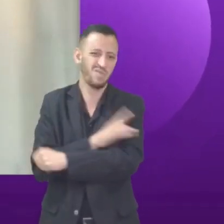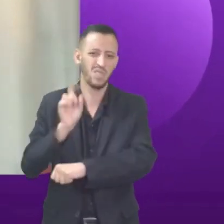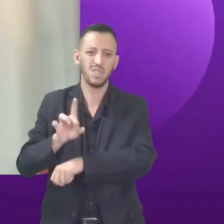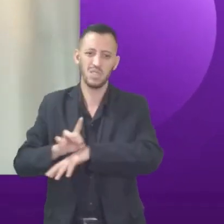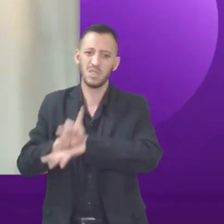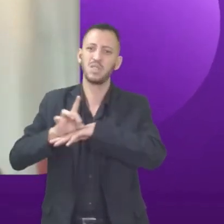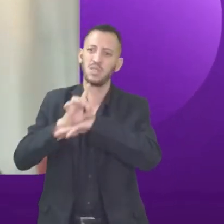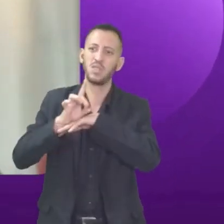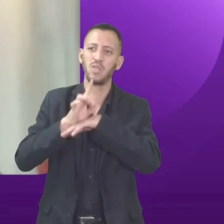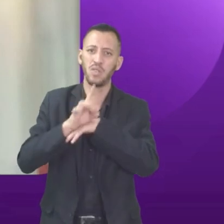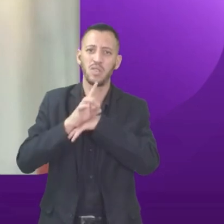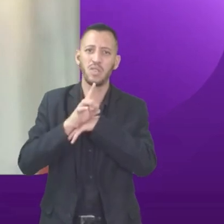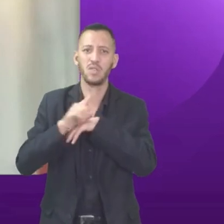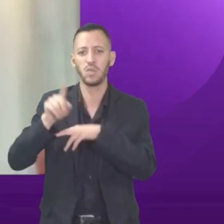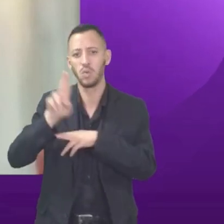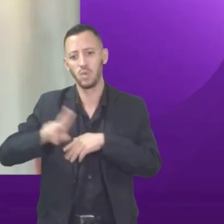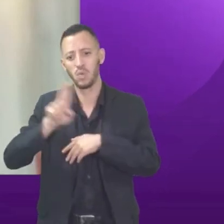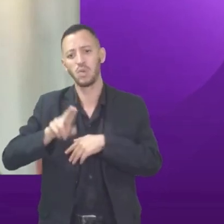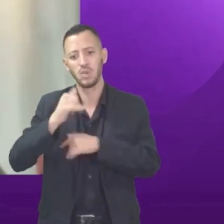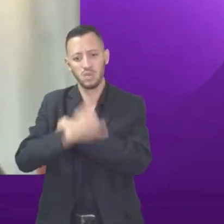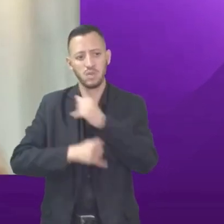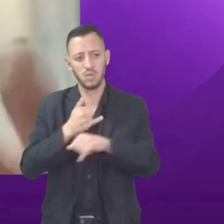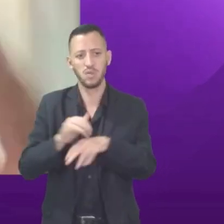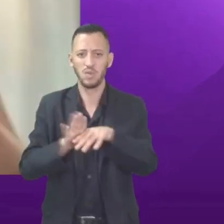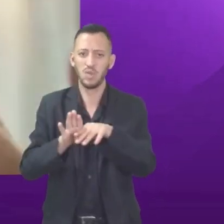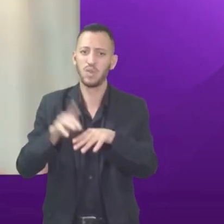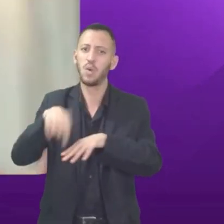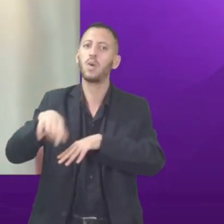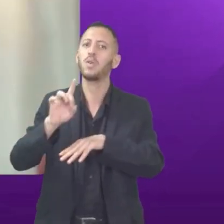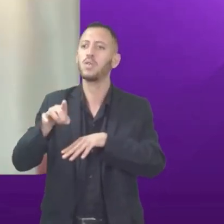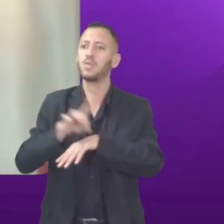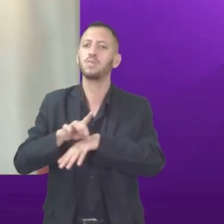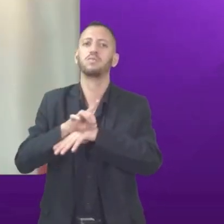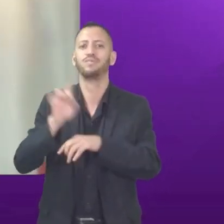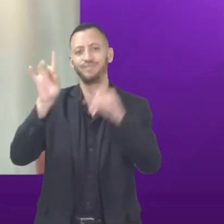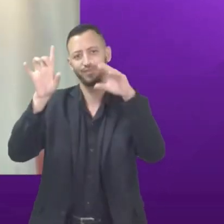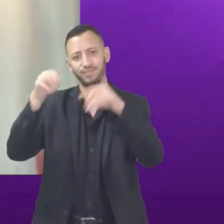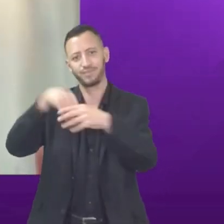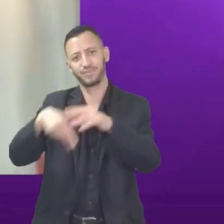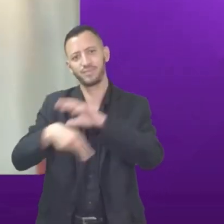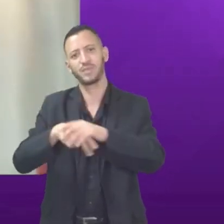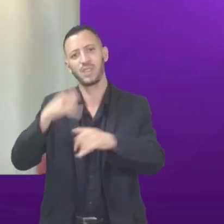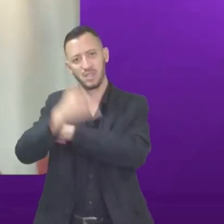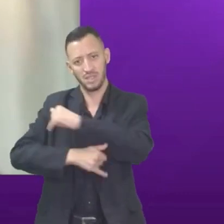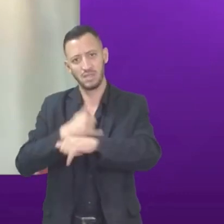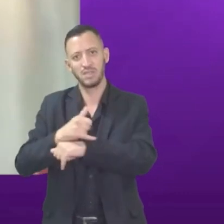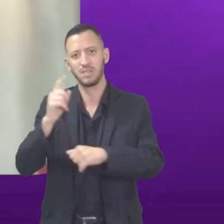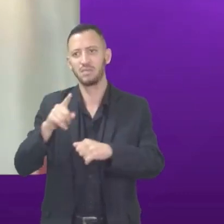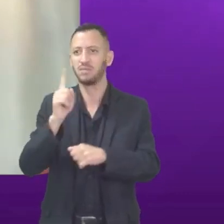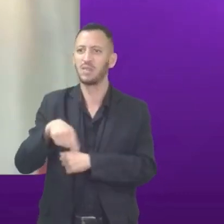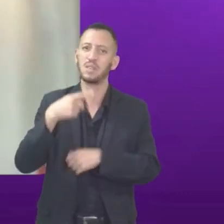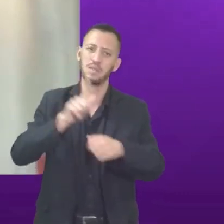do feminismo que utiliza a internet ou esse meio digital, especialmente ali as redes sociais, para